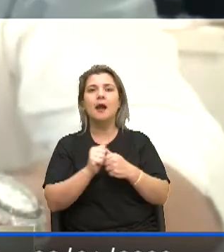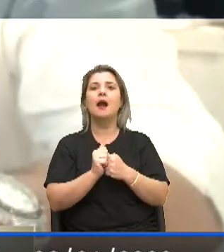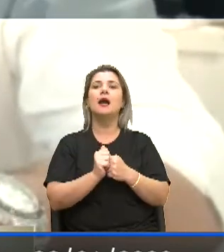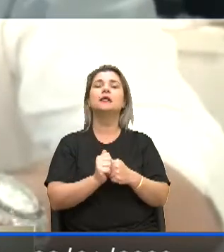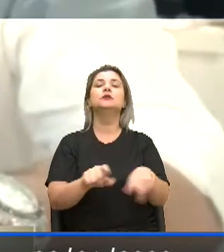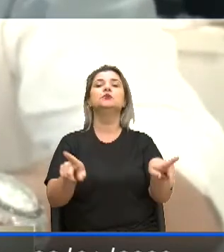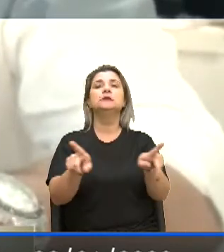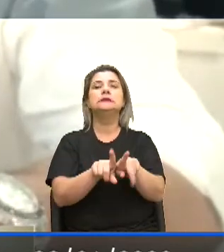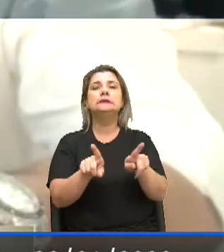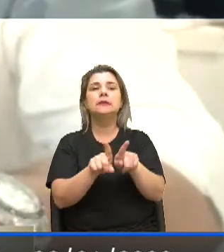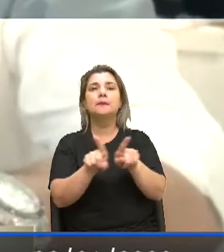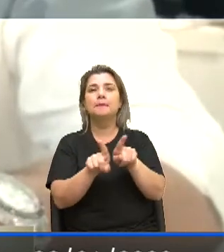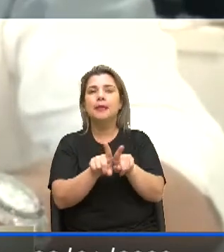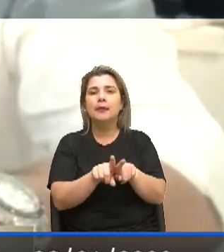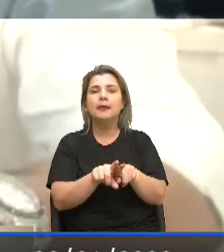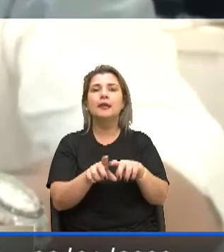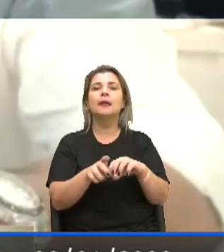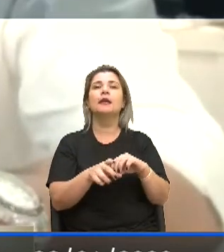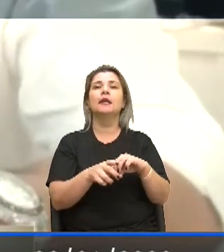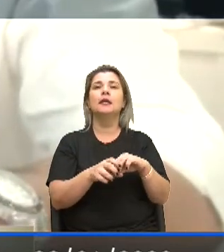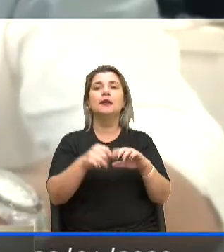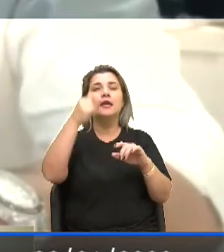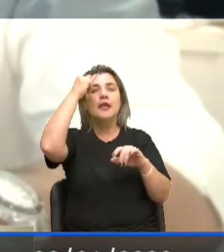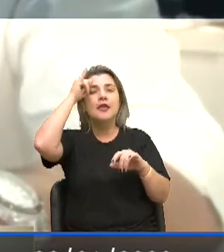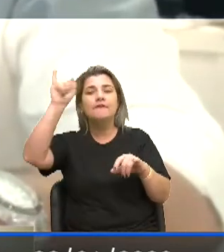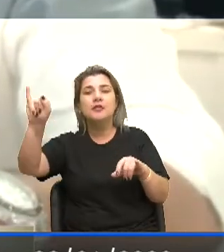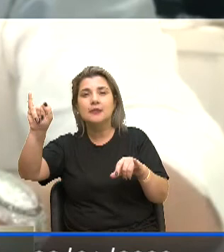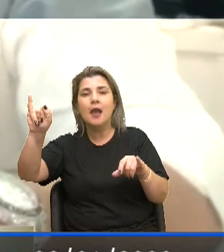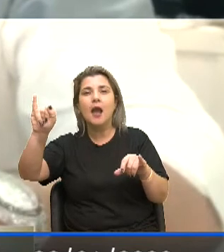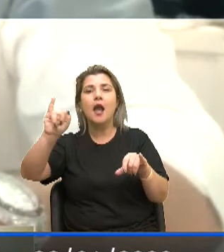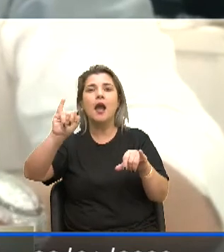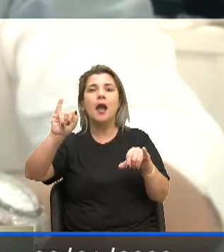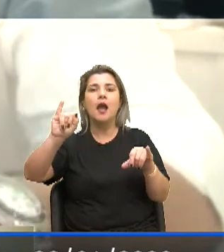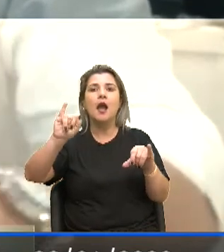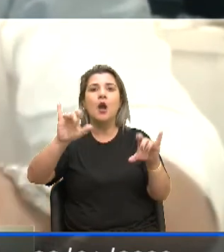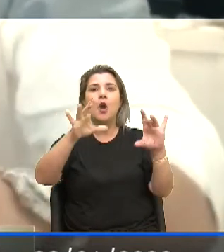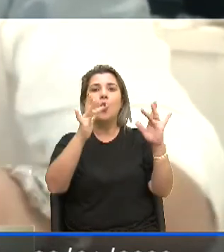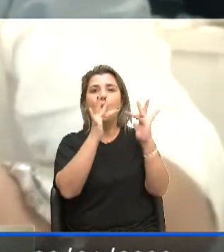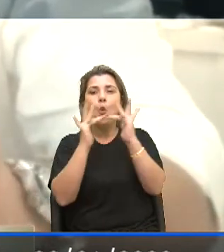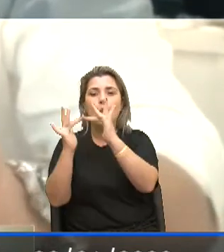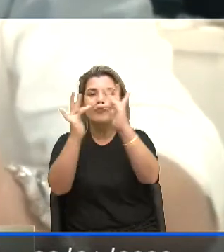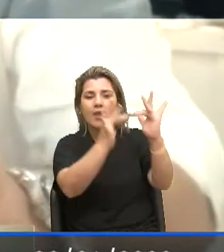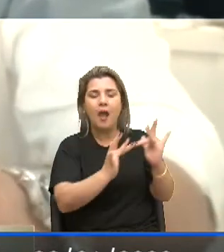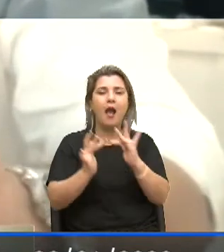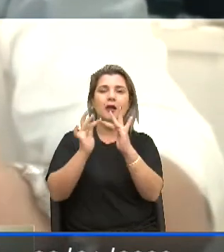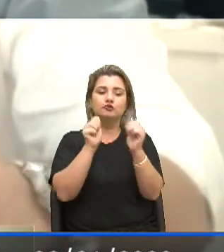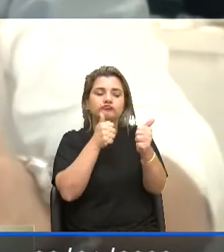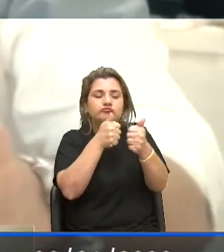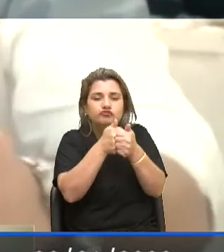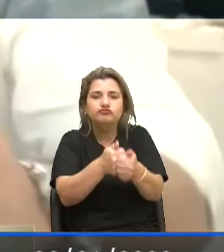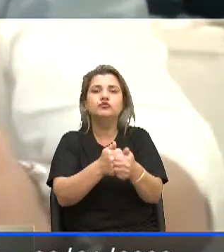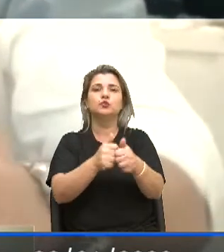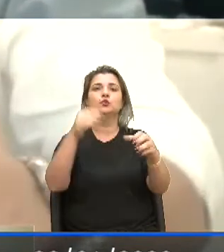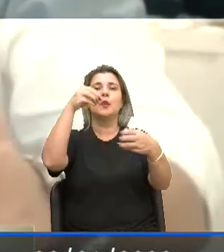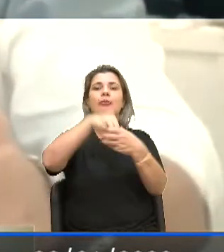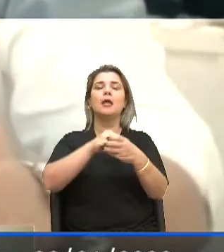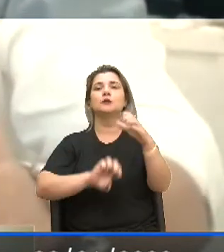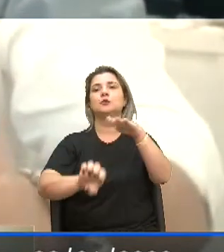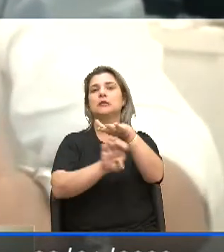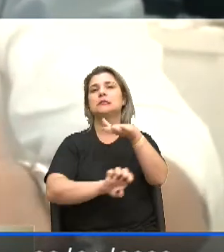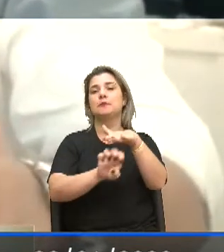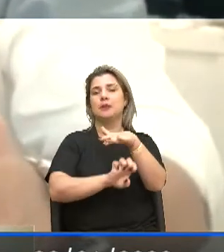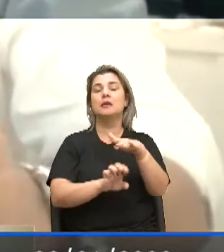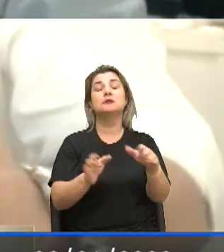e evitar a contaminação dentro das empresas. Então, acho que a ideia era essa. Vamos aguardar até amanhã de